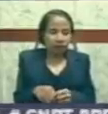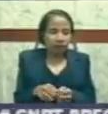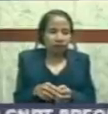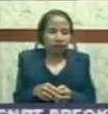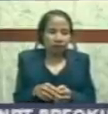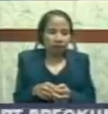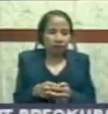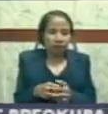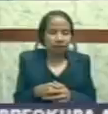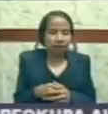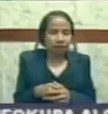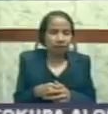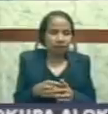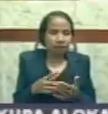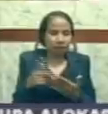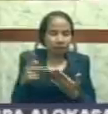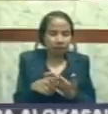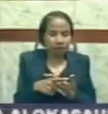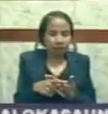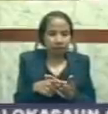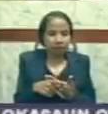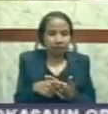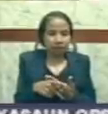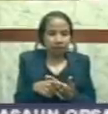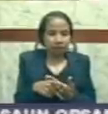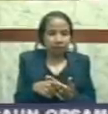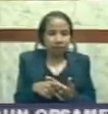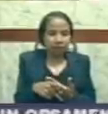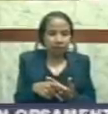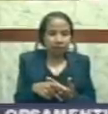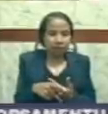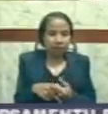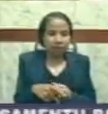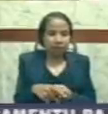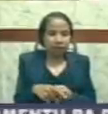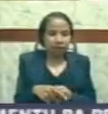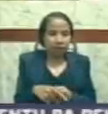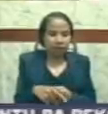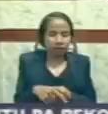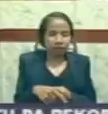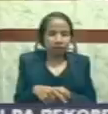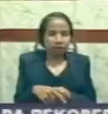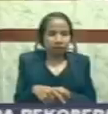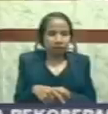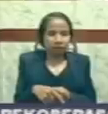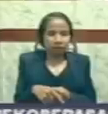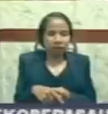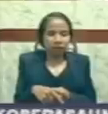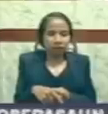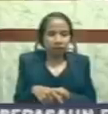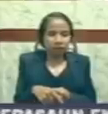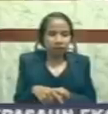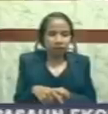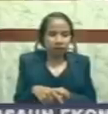Orçamento pro programa né? Então ita deputado Serra mas tem que concorrer na categoria da refletir